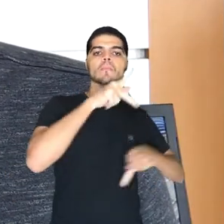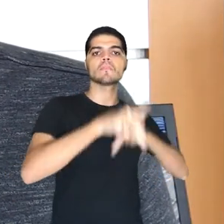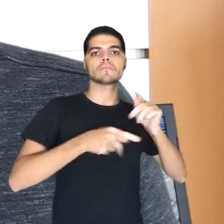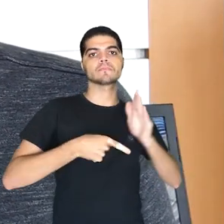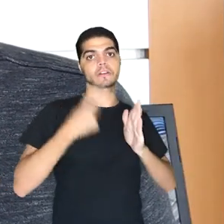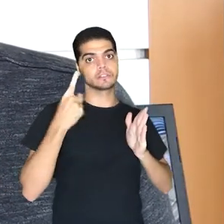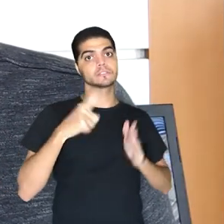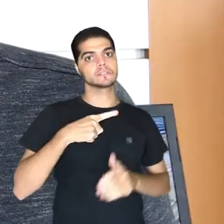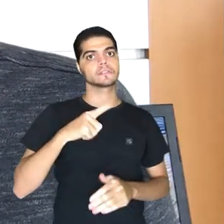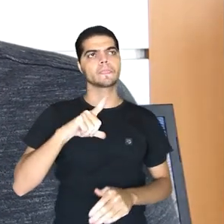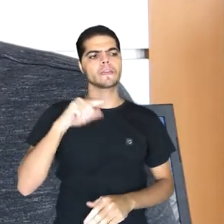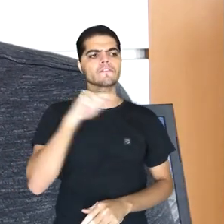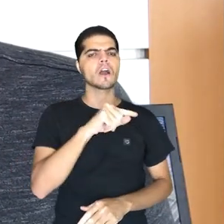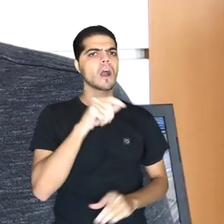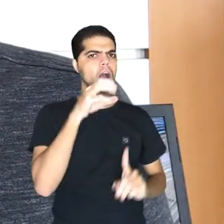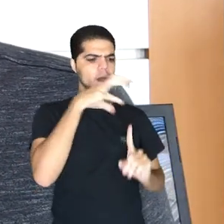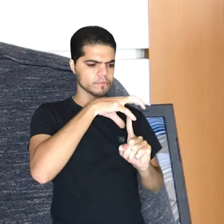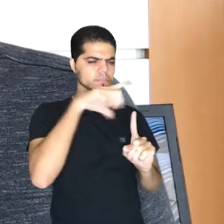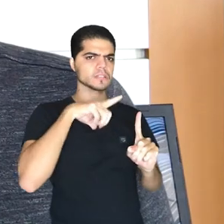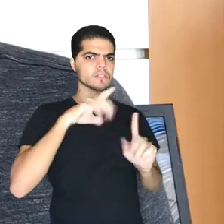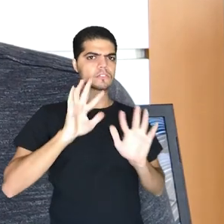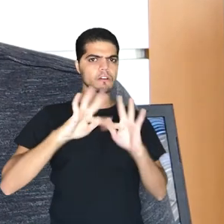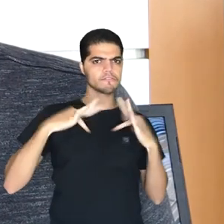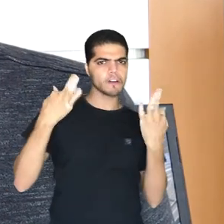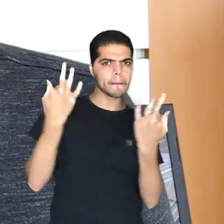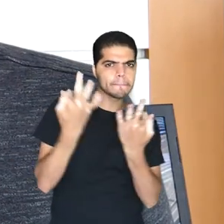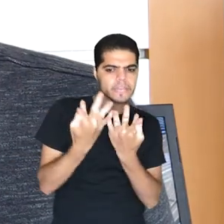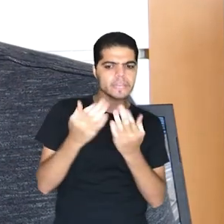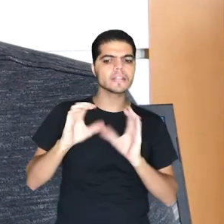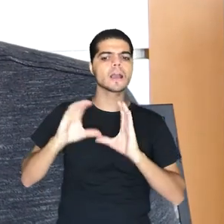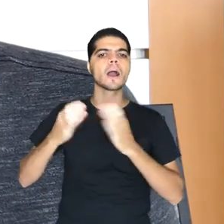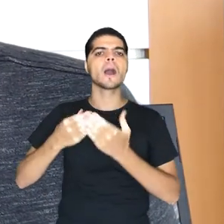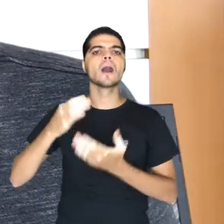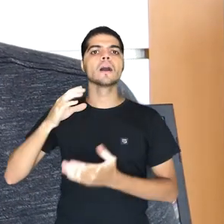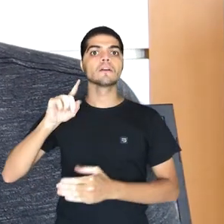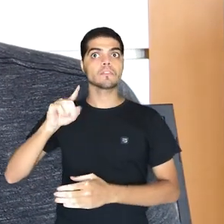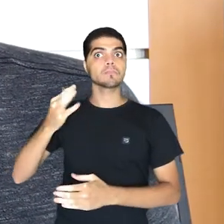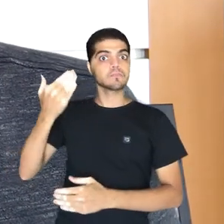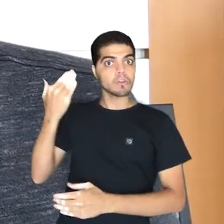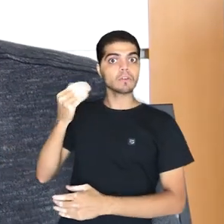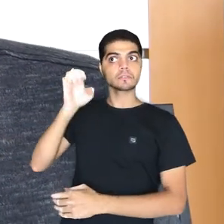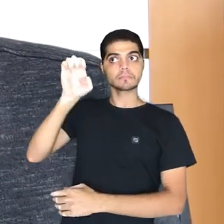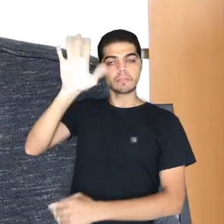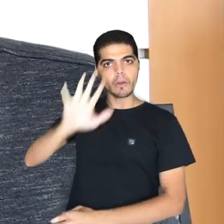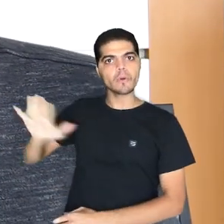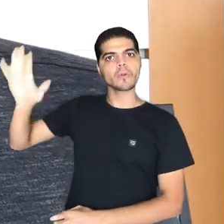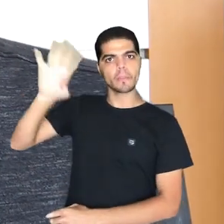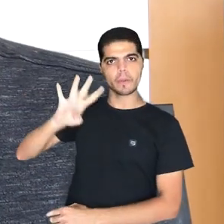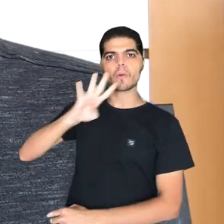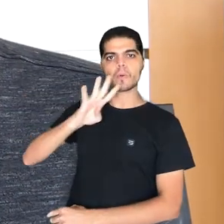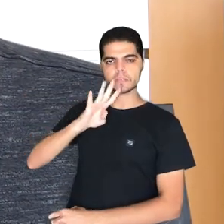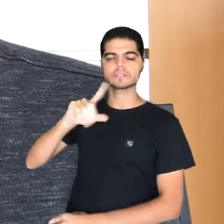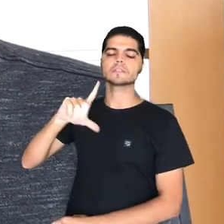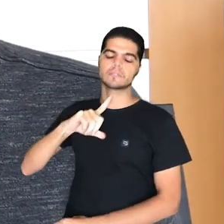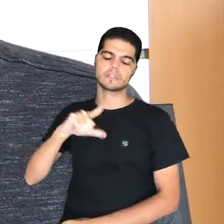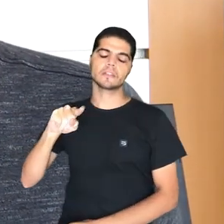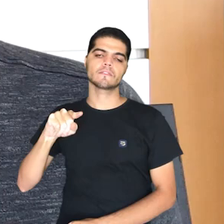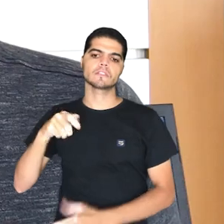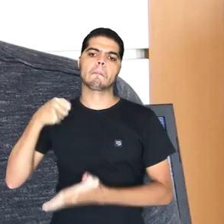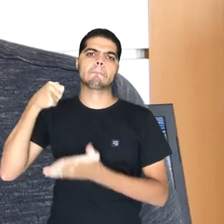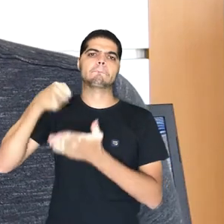da Casa dos Habsburgo, que é uma família muito conhecida da Europa do Antigo Regime e que muito marcada